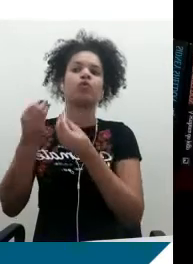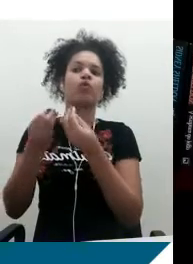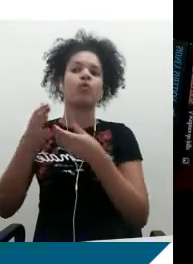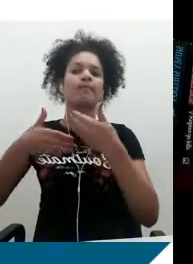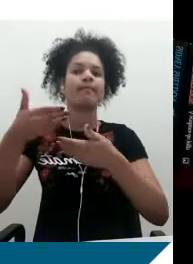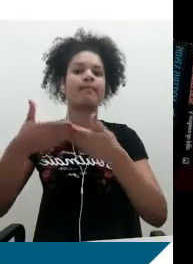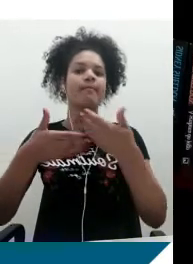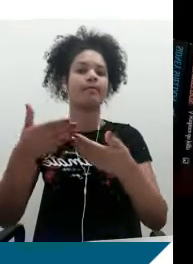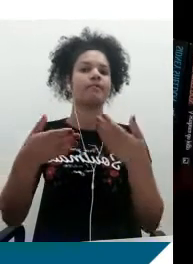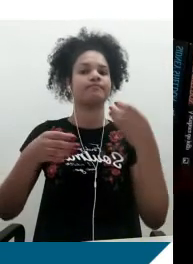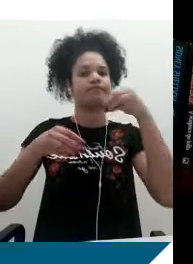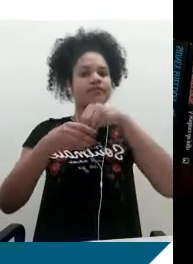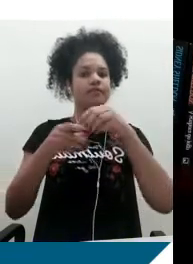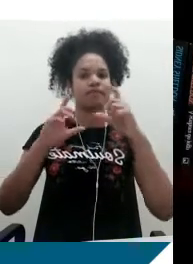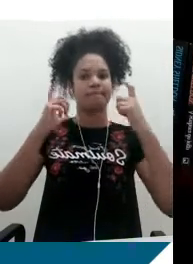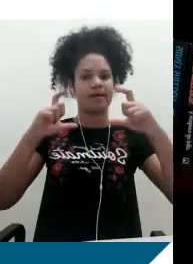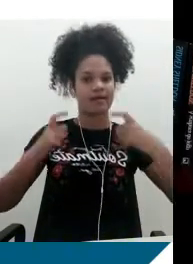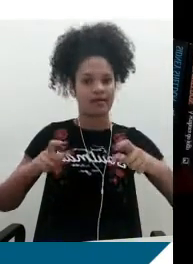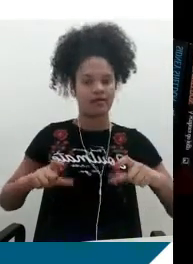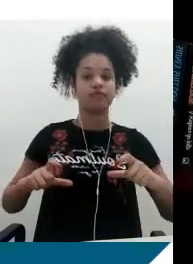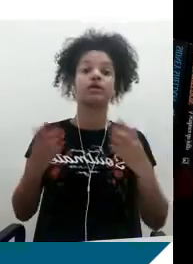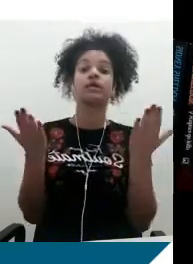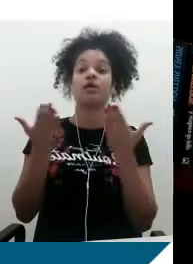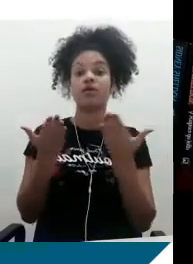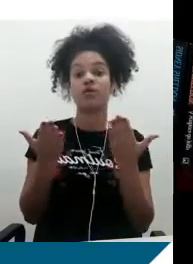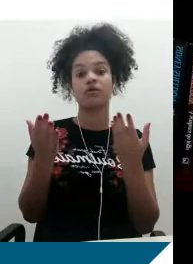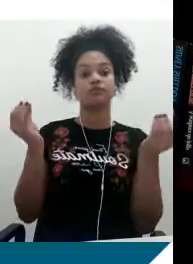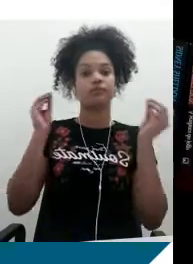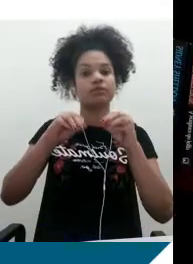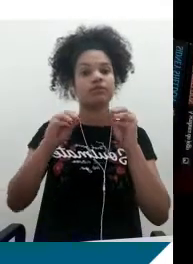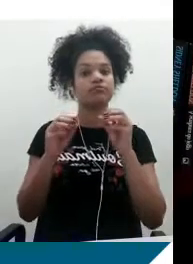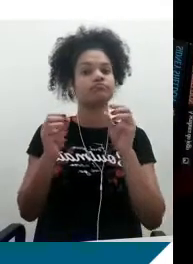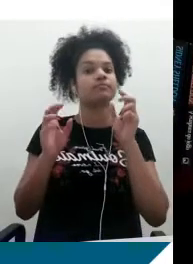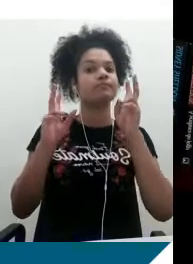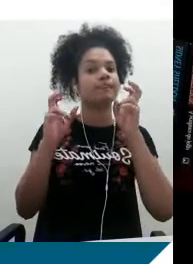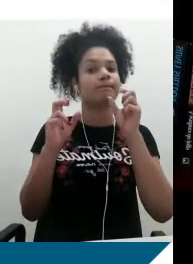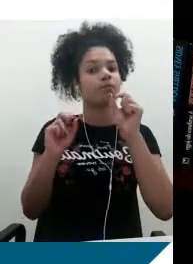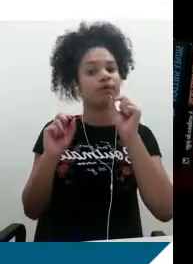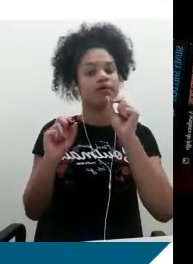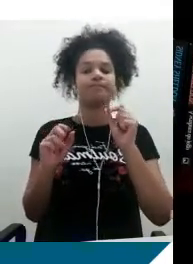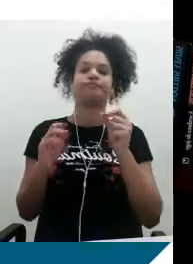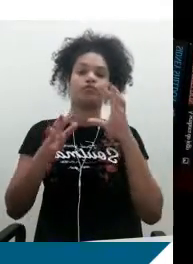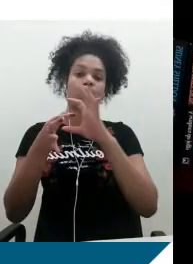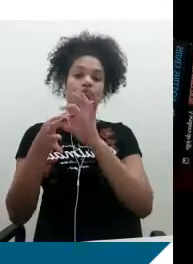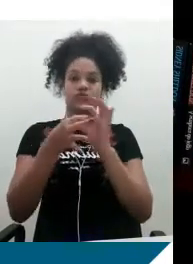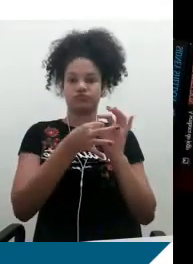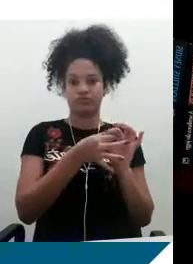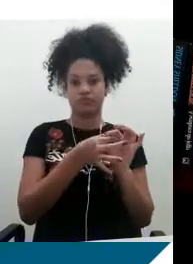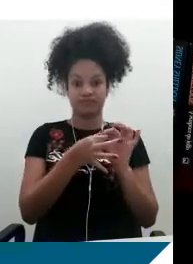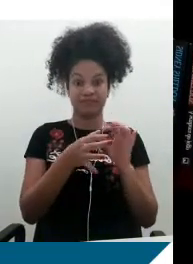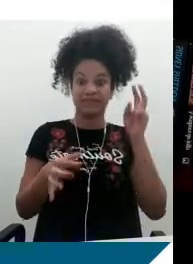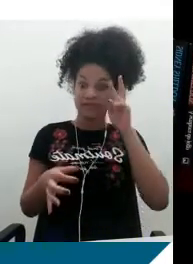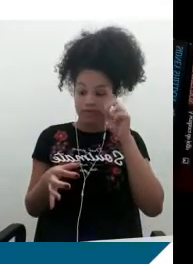ao longo dos parágrafos. E hoje eu vou dar atenção aos tipos de contextualização. Lembrando